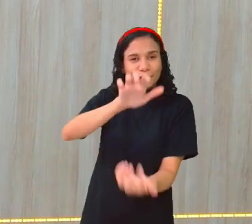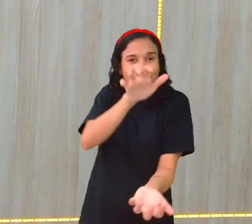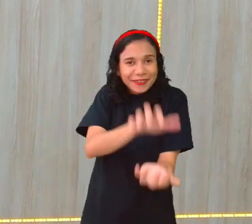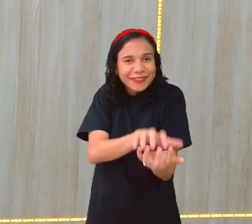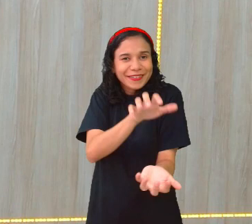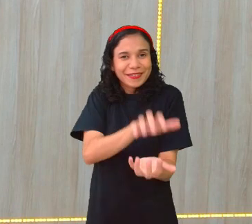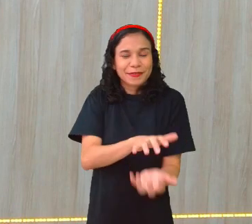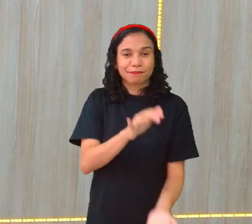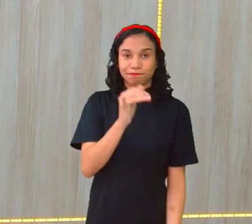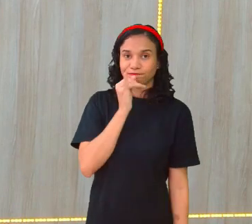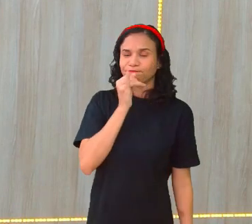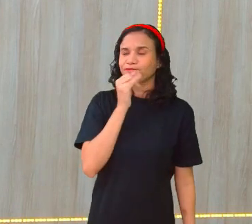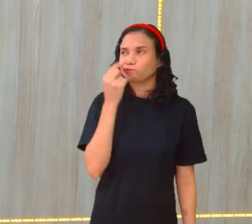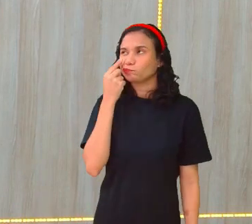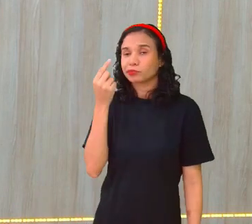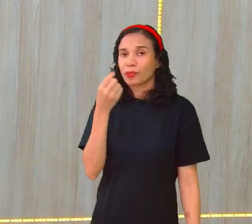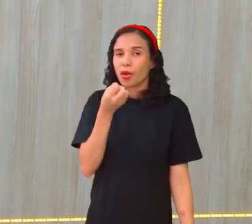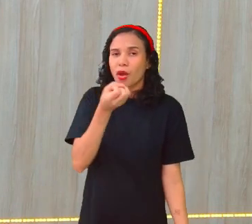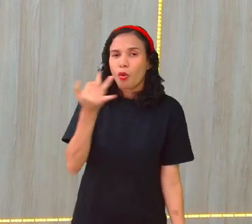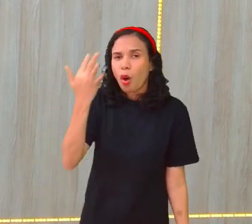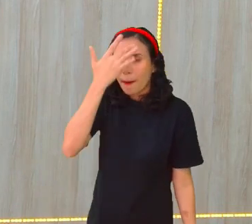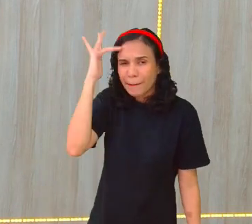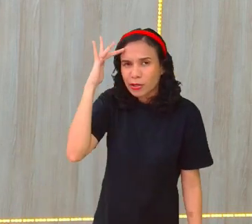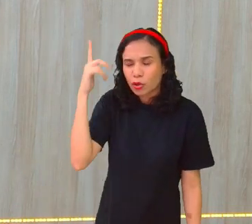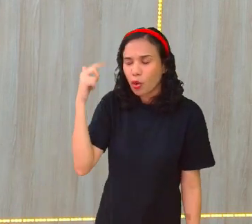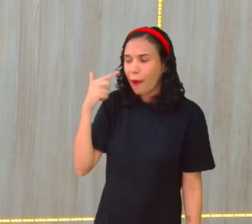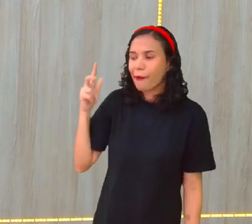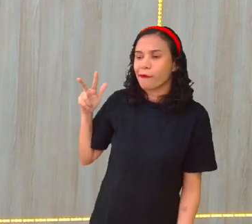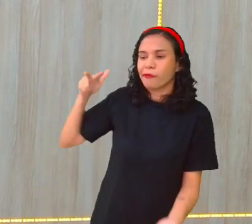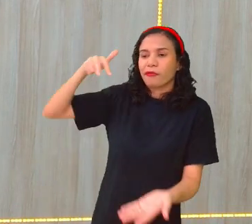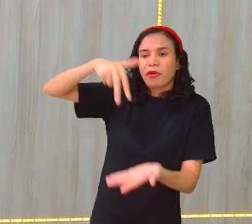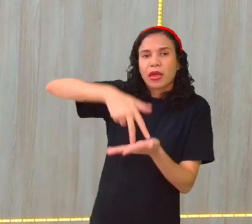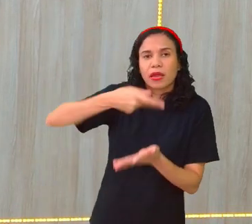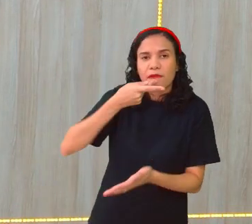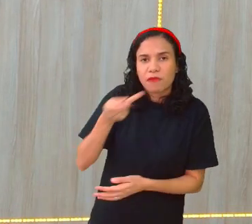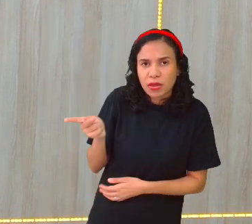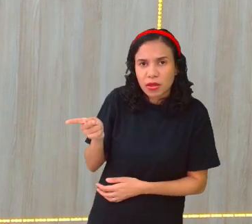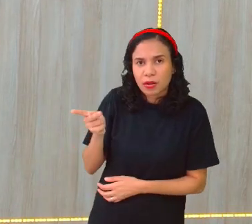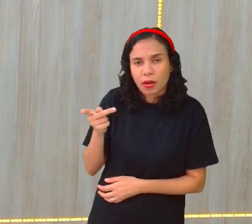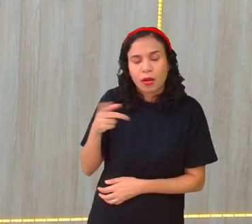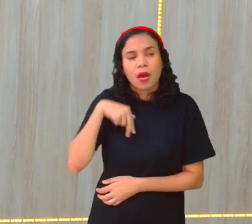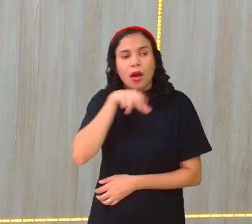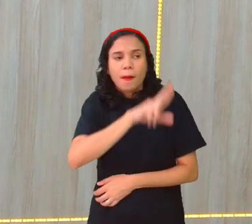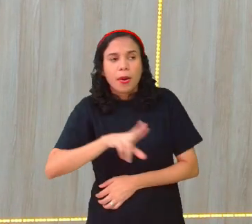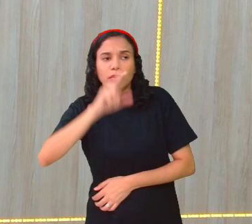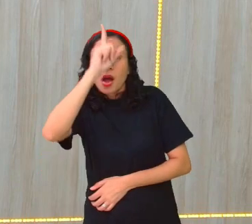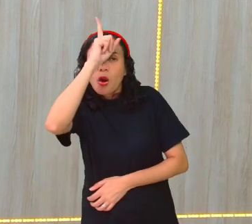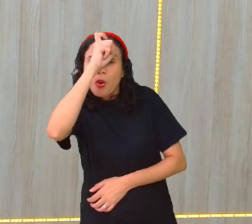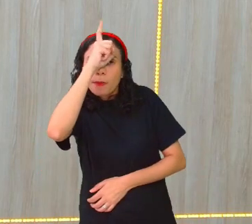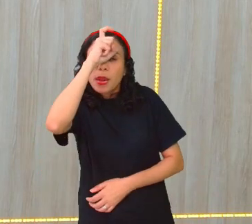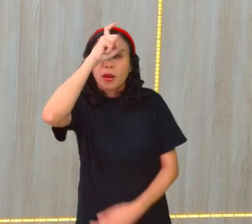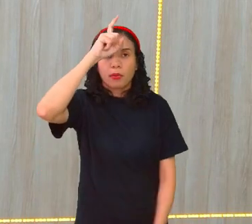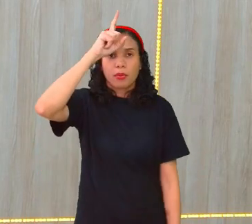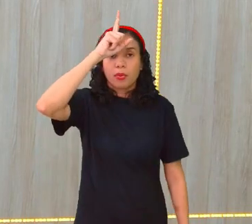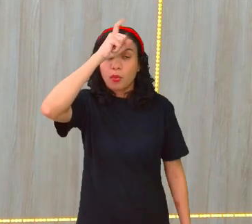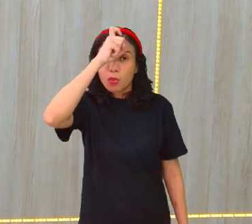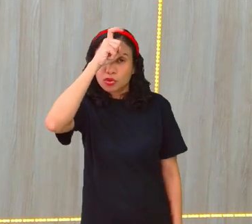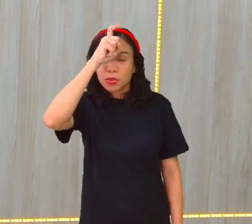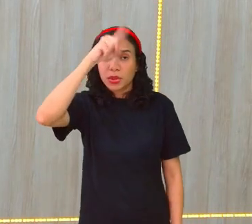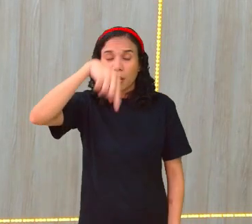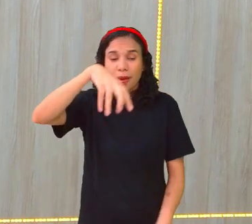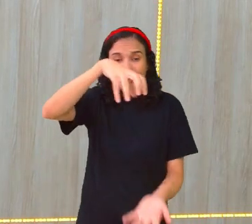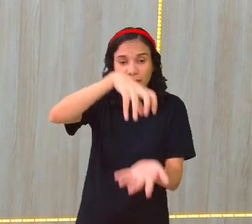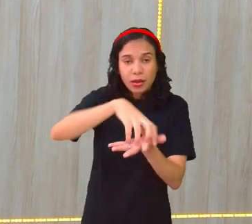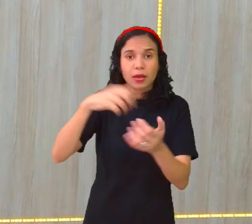Como exemplo, quantas pessoas não vêm aqui para utilizar o hospital? O hospital está aqui no centro urbano